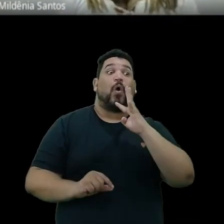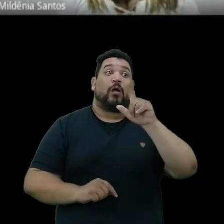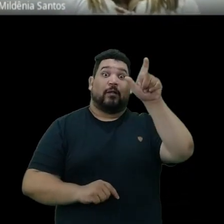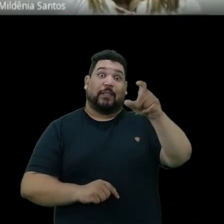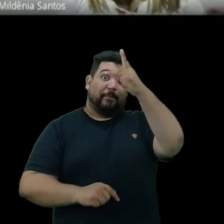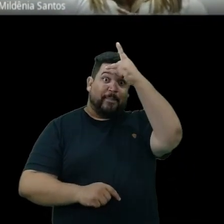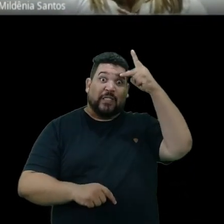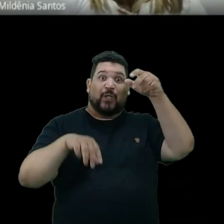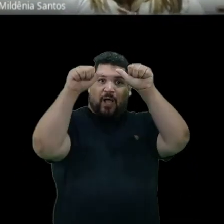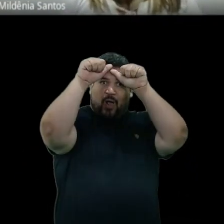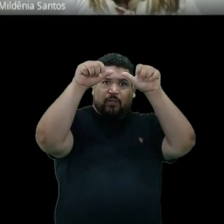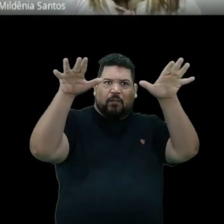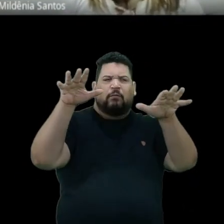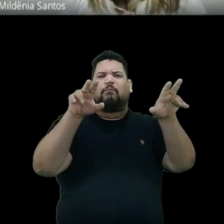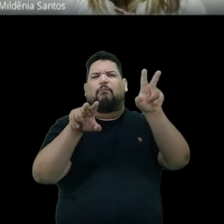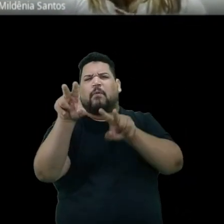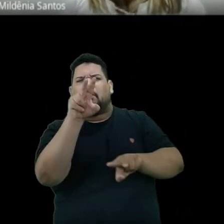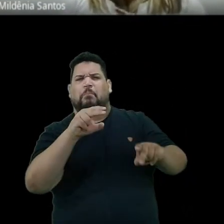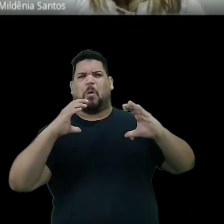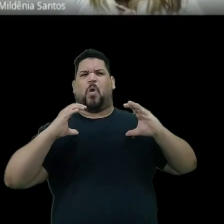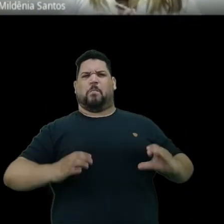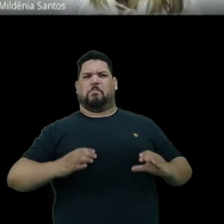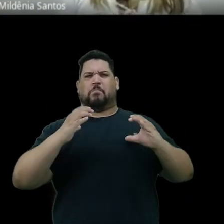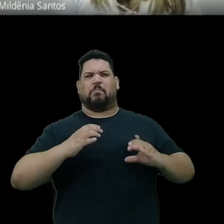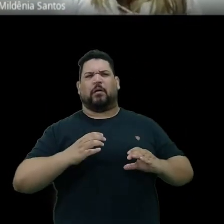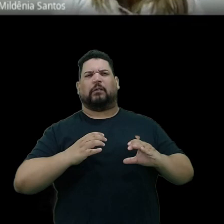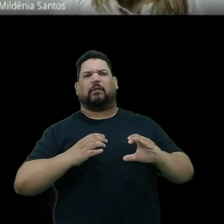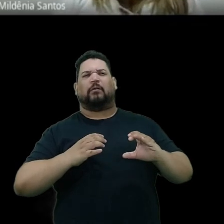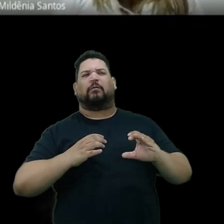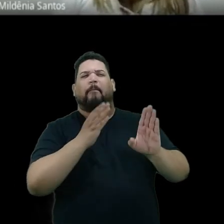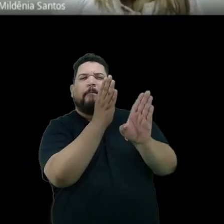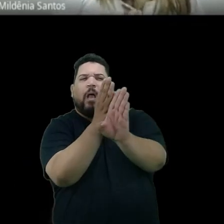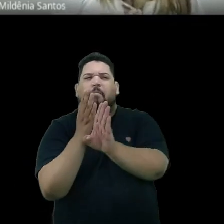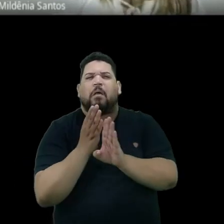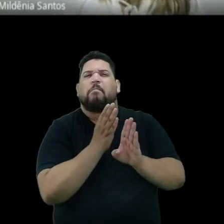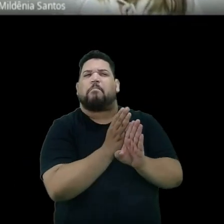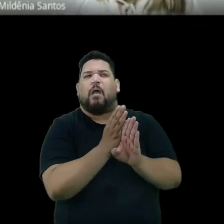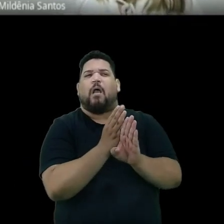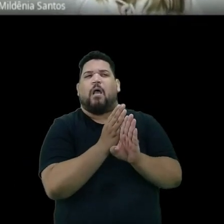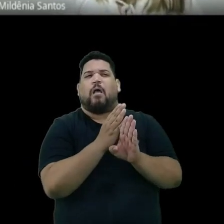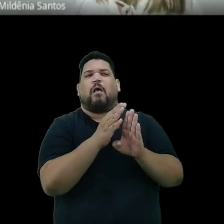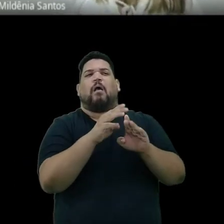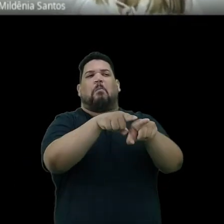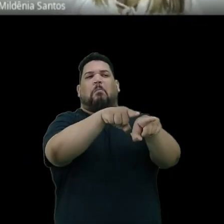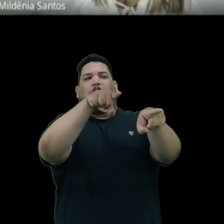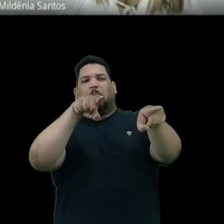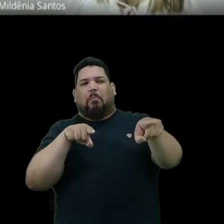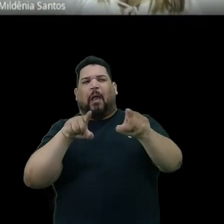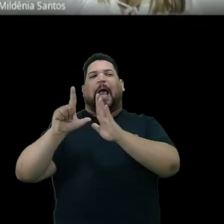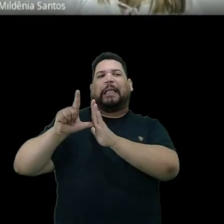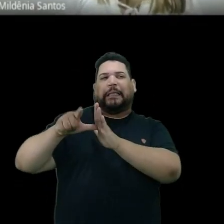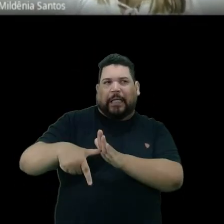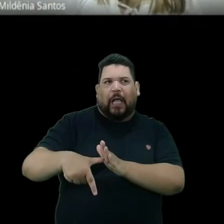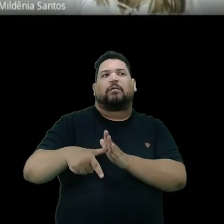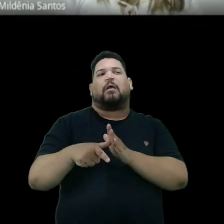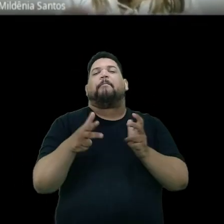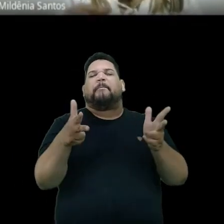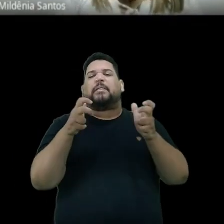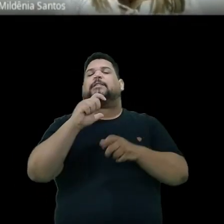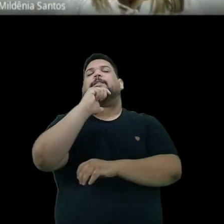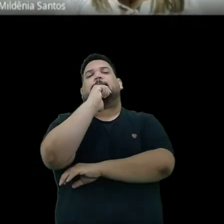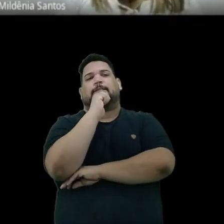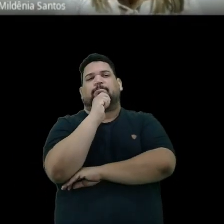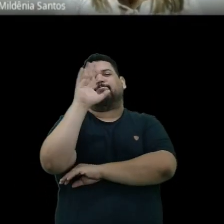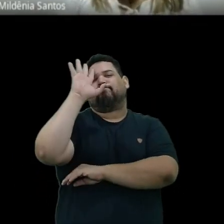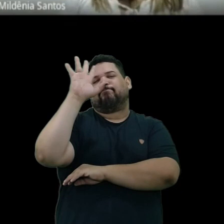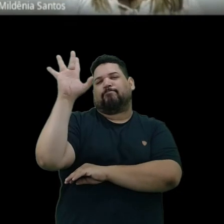autismo e eu vejo o comportamento, eu vejo os sinais, eu vejo os déficits, eu consigo olhar para outra pessoa e pensar, será